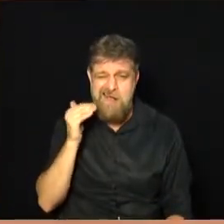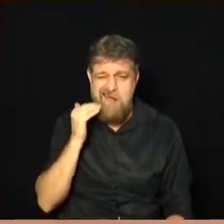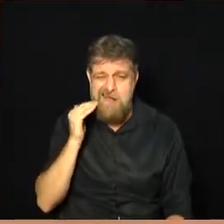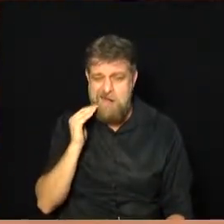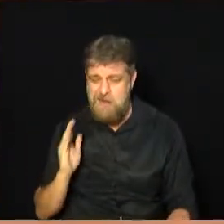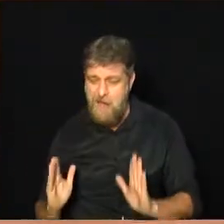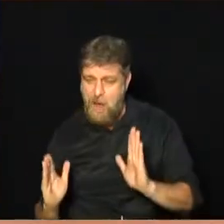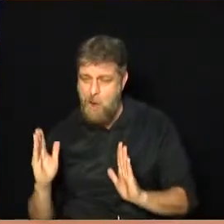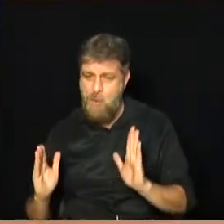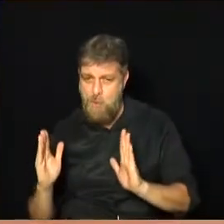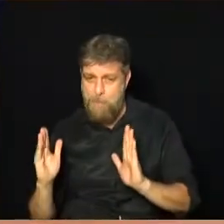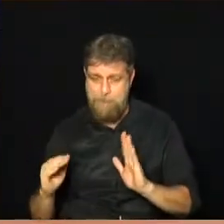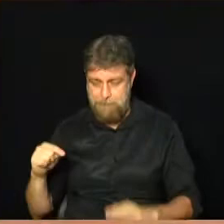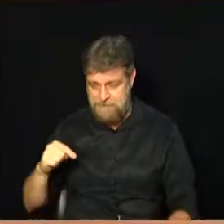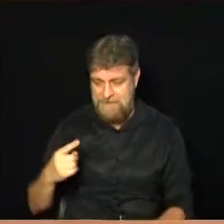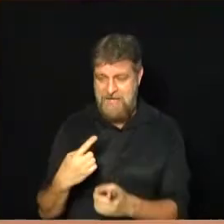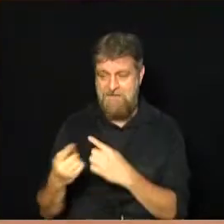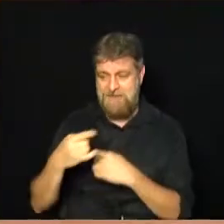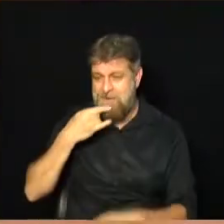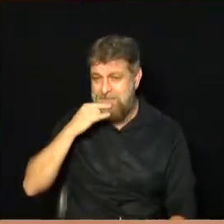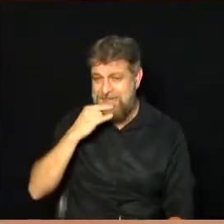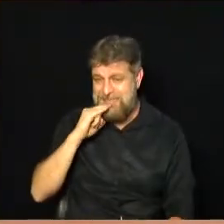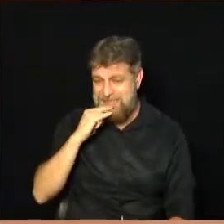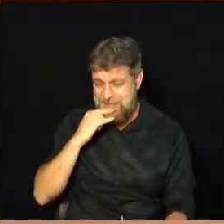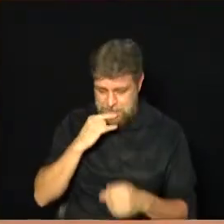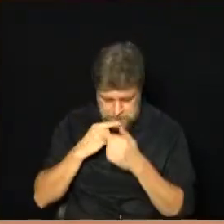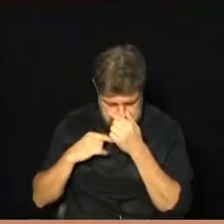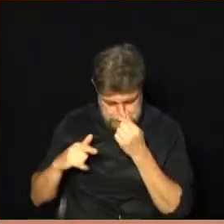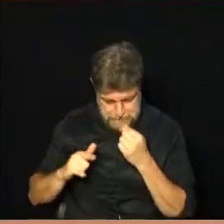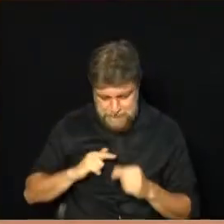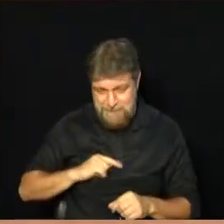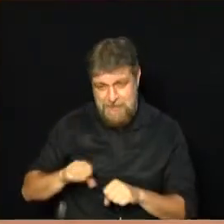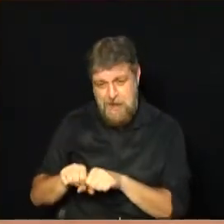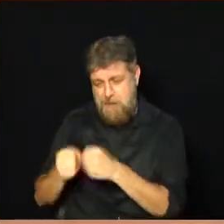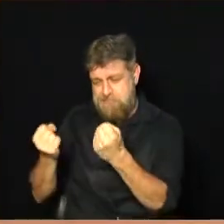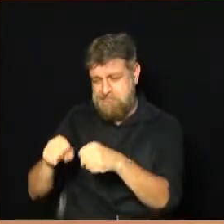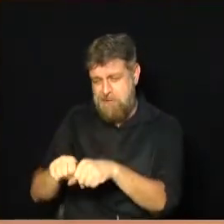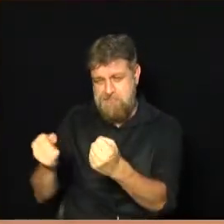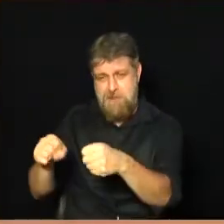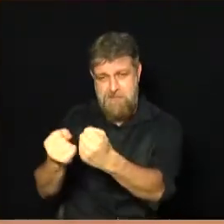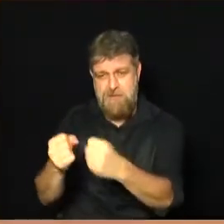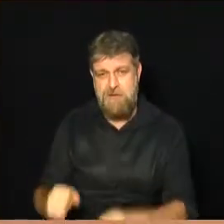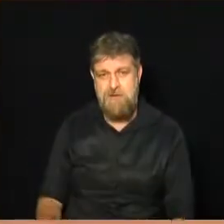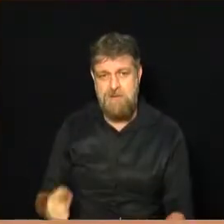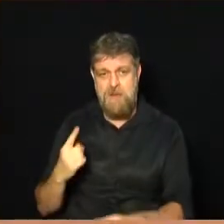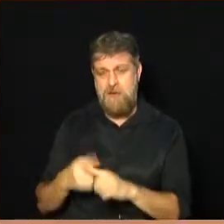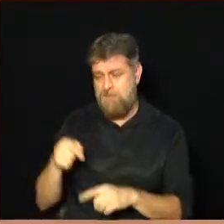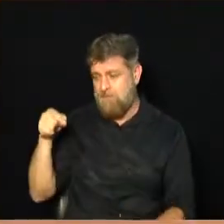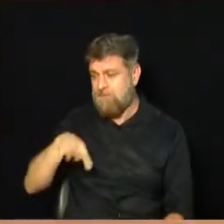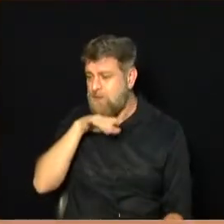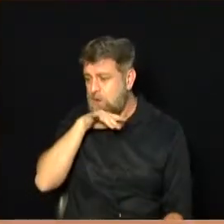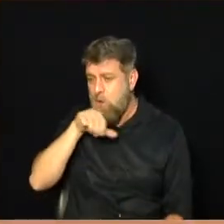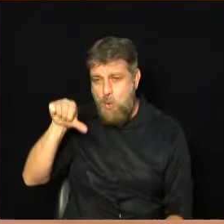dele, que é o que você menciona, ele teve essa deterioração, não foi porque o serviço foi mal feito,